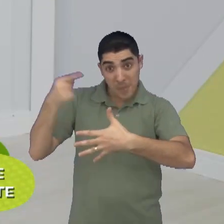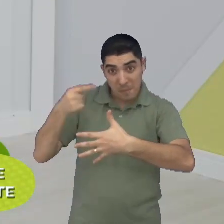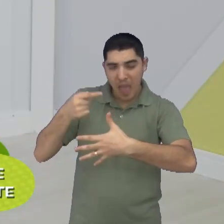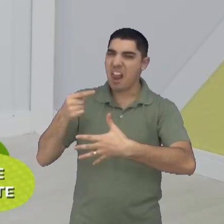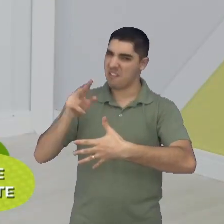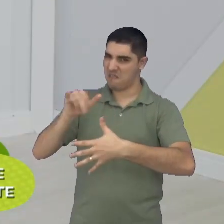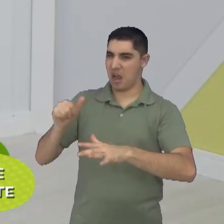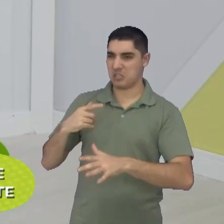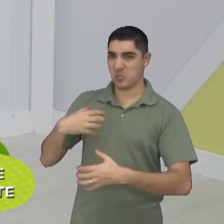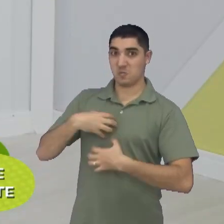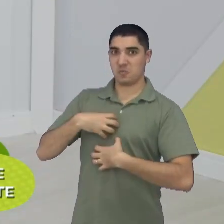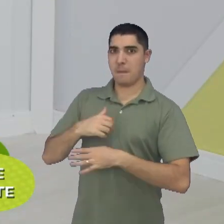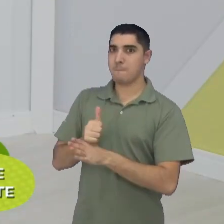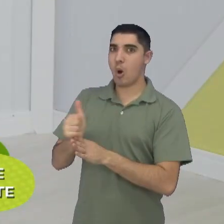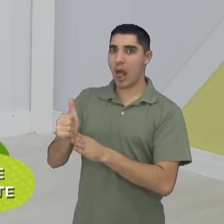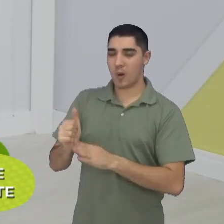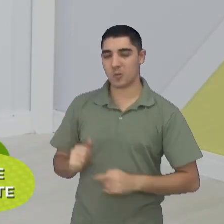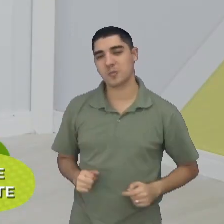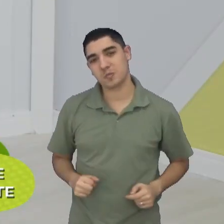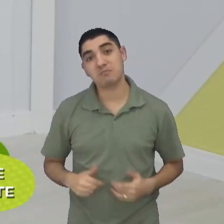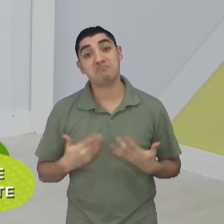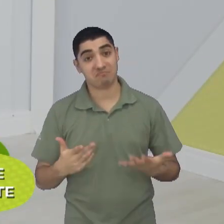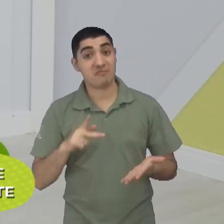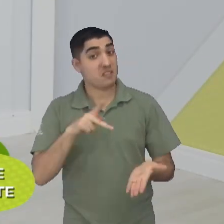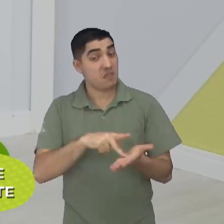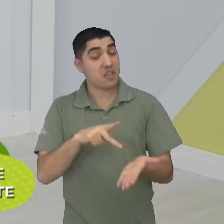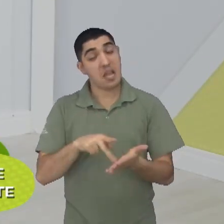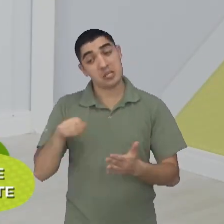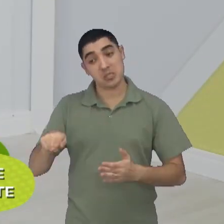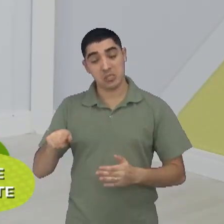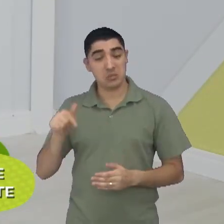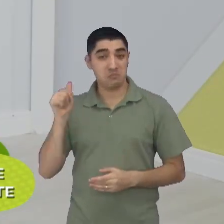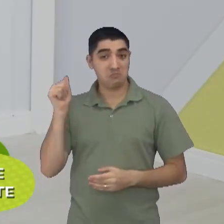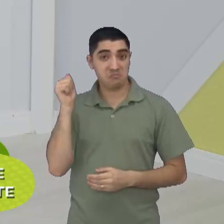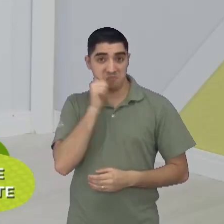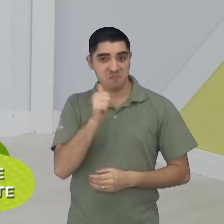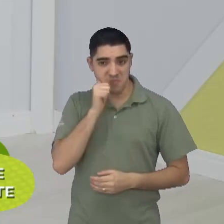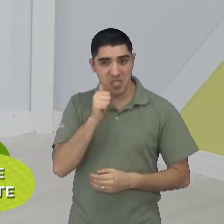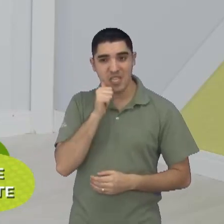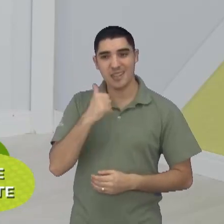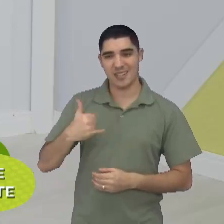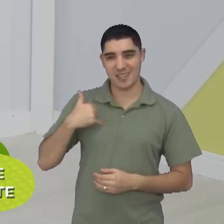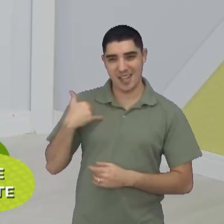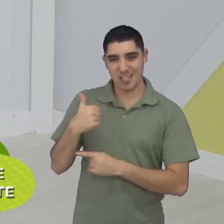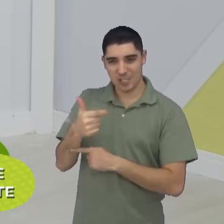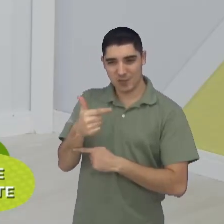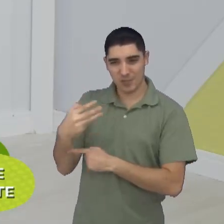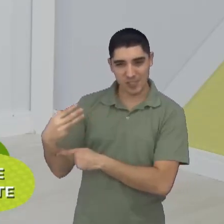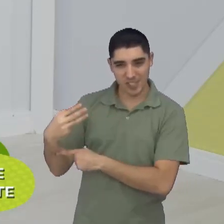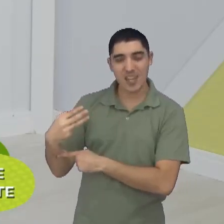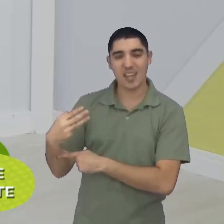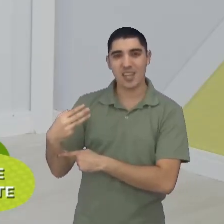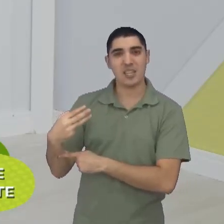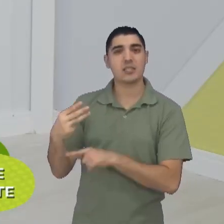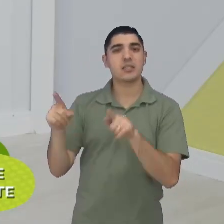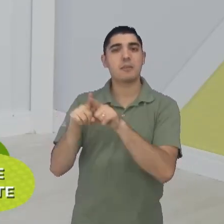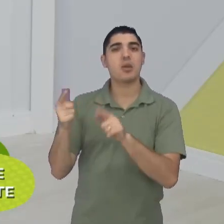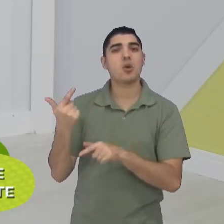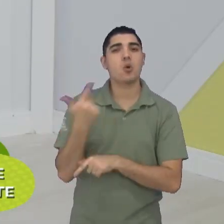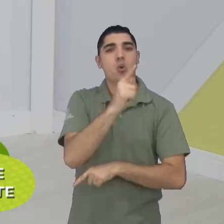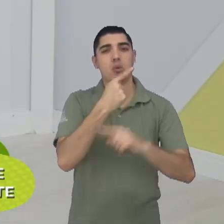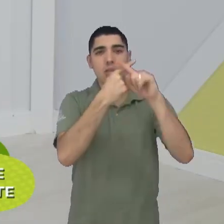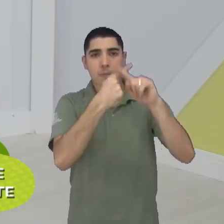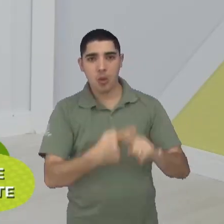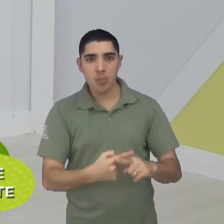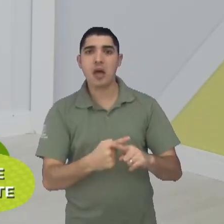começando também a engrenar no time feminino, né? As meninas do Sub-23 que jogam outros campeonatos, enfim, é